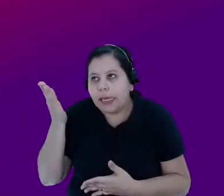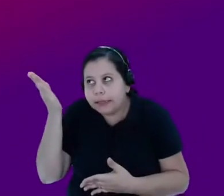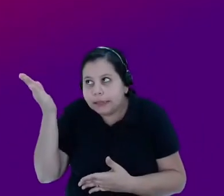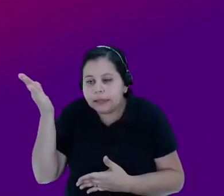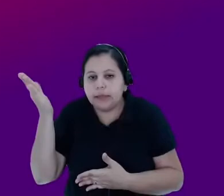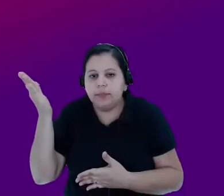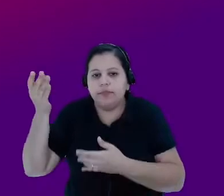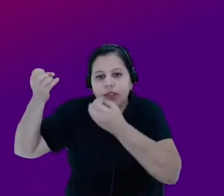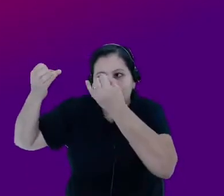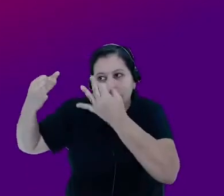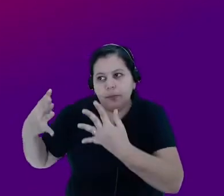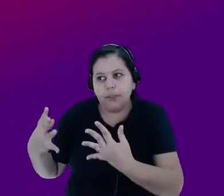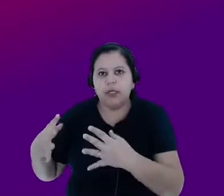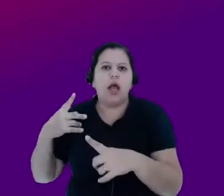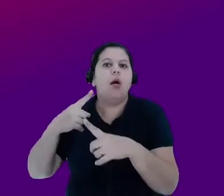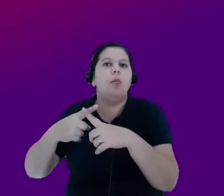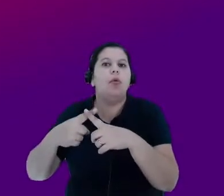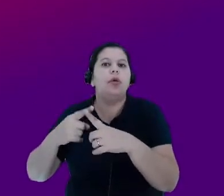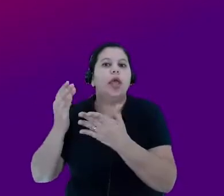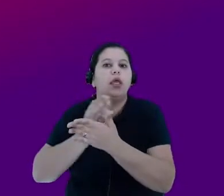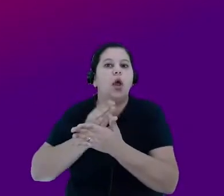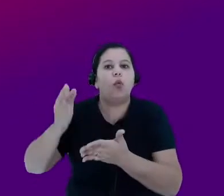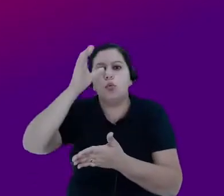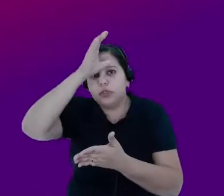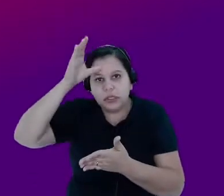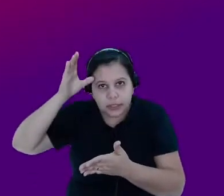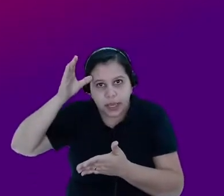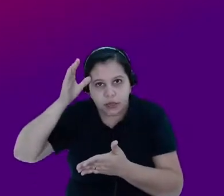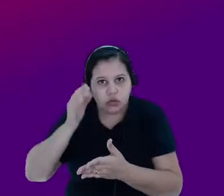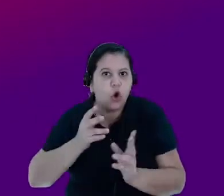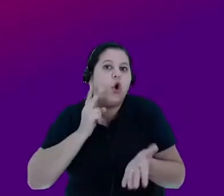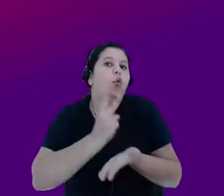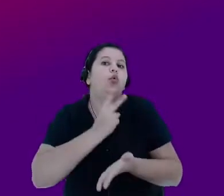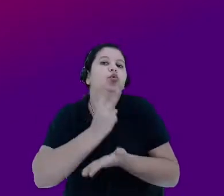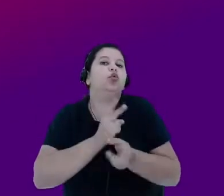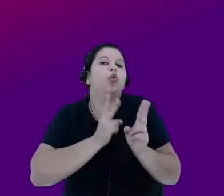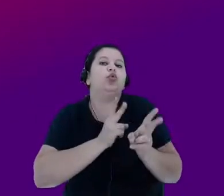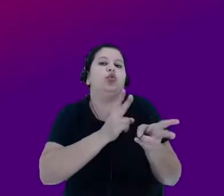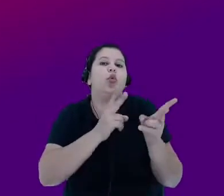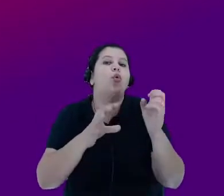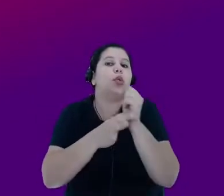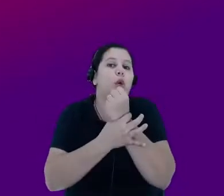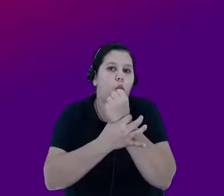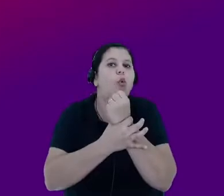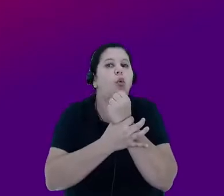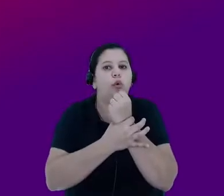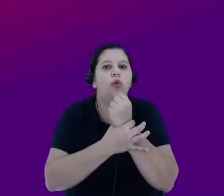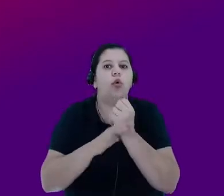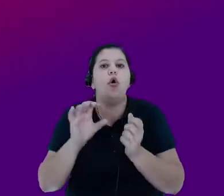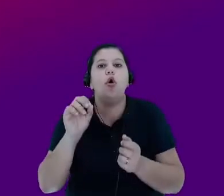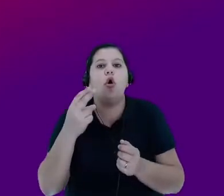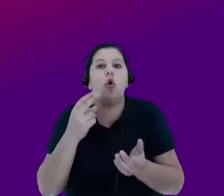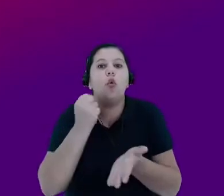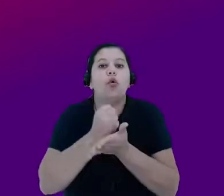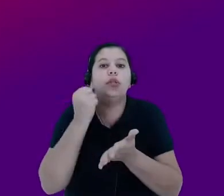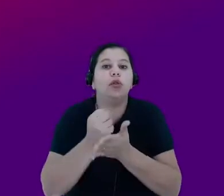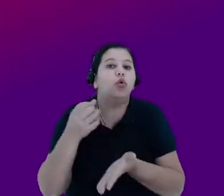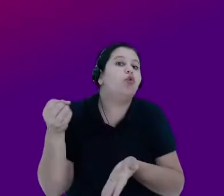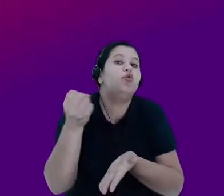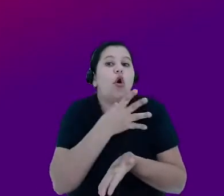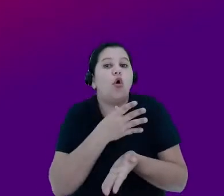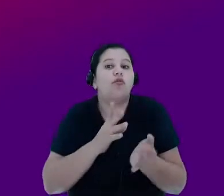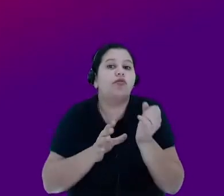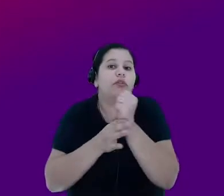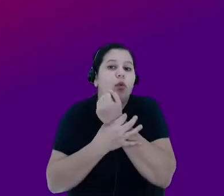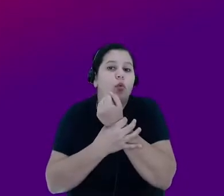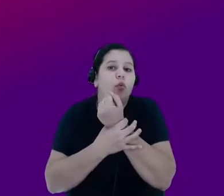seus seguros ou até mesmo contratassem novas apólices. Então, toda essa incerteza que a pandemia trouxe para a gente, para o nosso cotidiano, né,